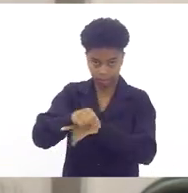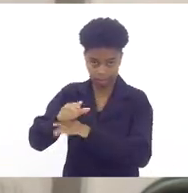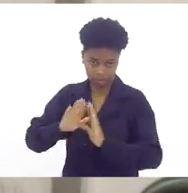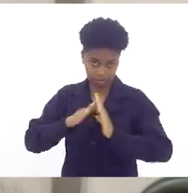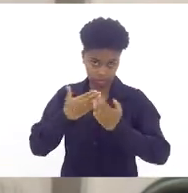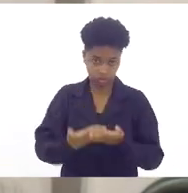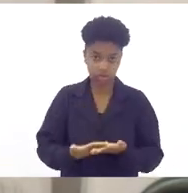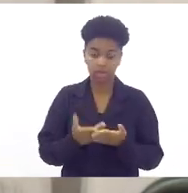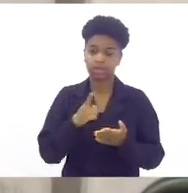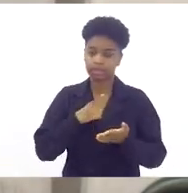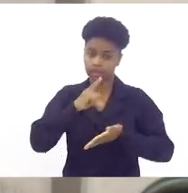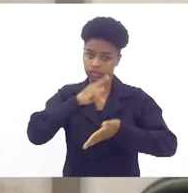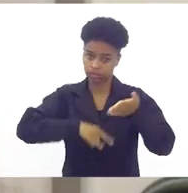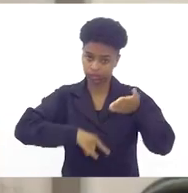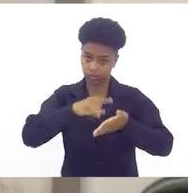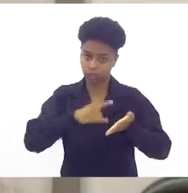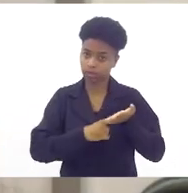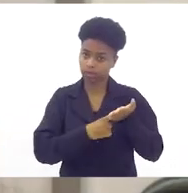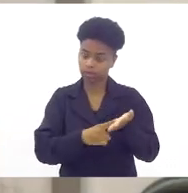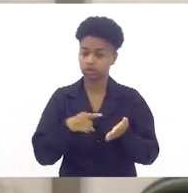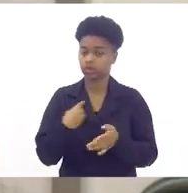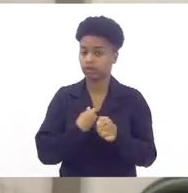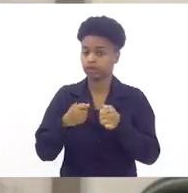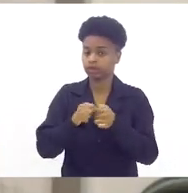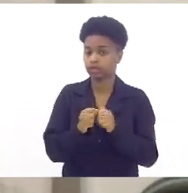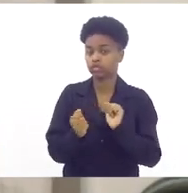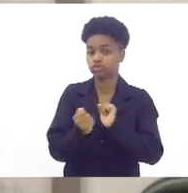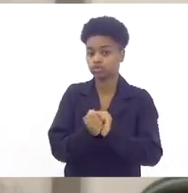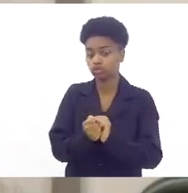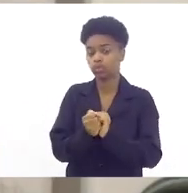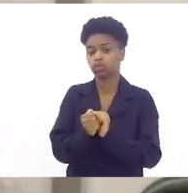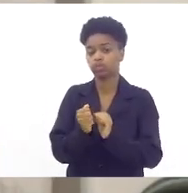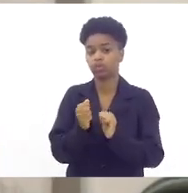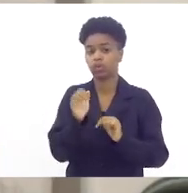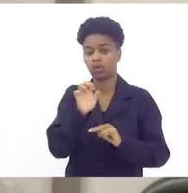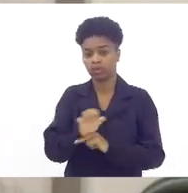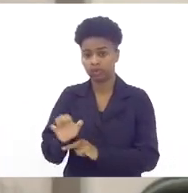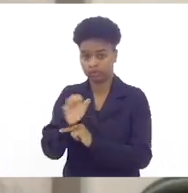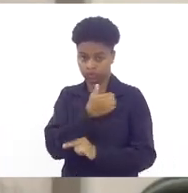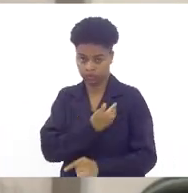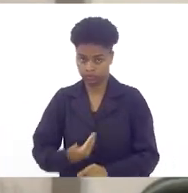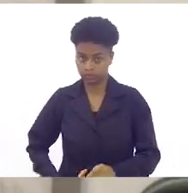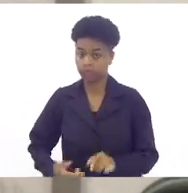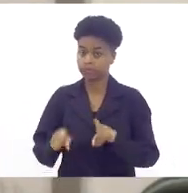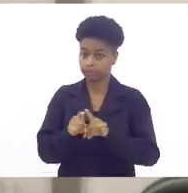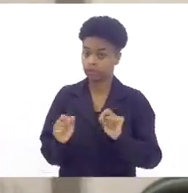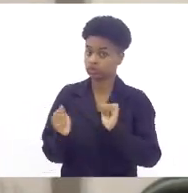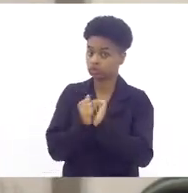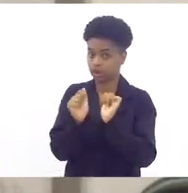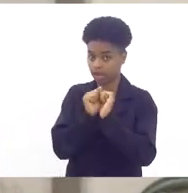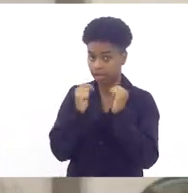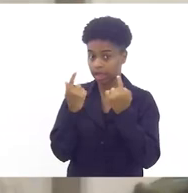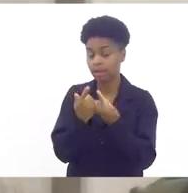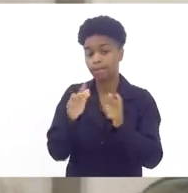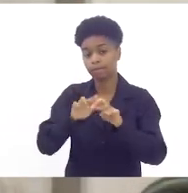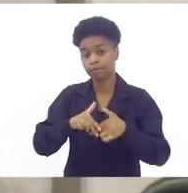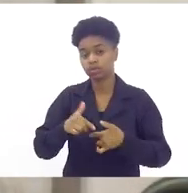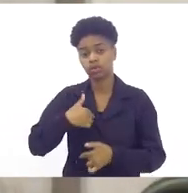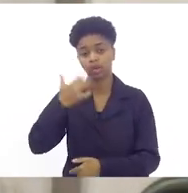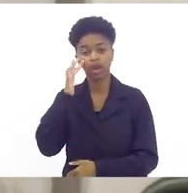do estado inclusive intermediado pela comissão de educação da alergia e eu acho que é importante é talvez essa comissão